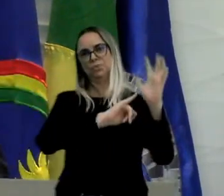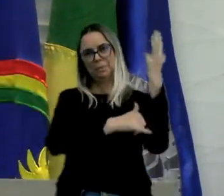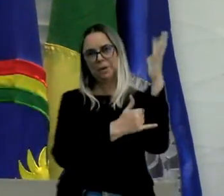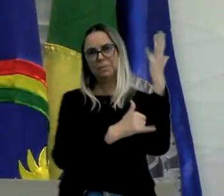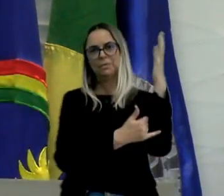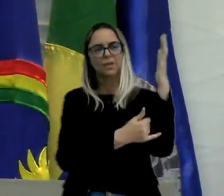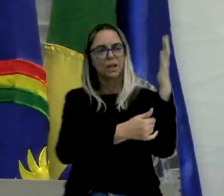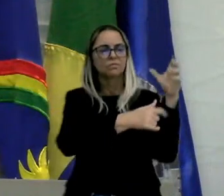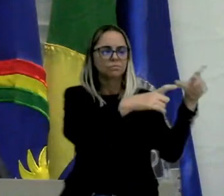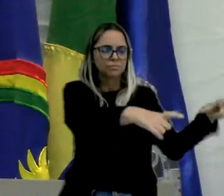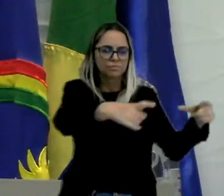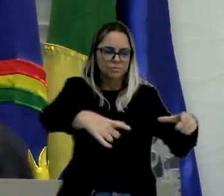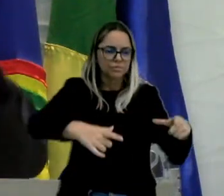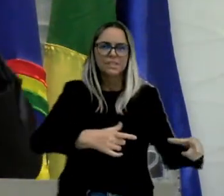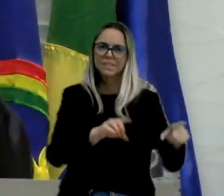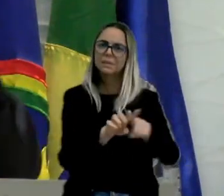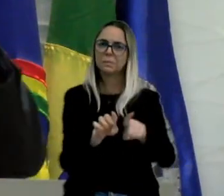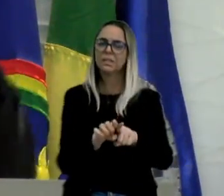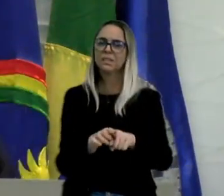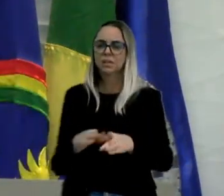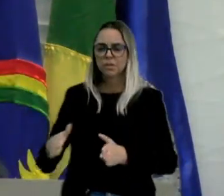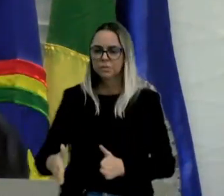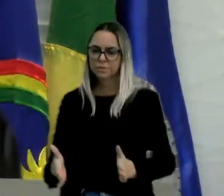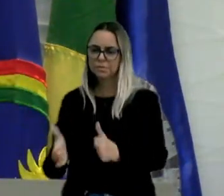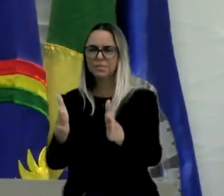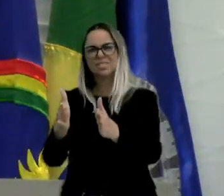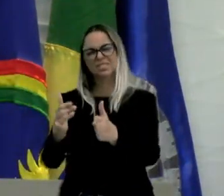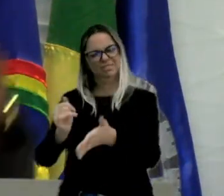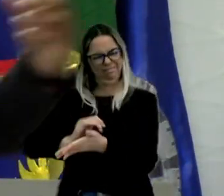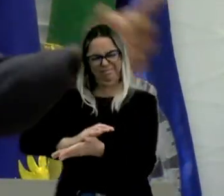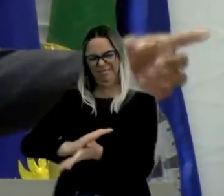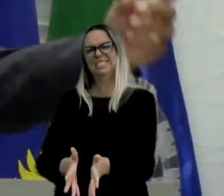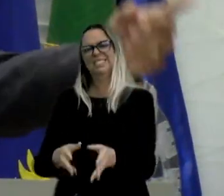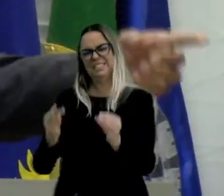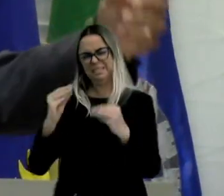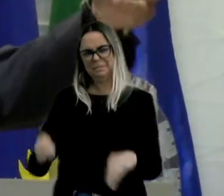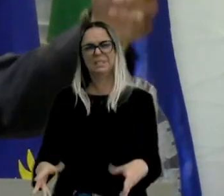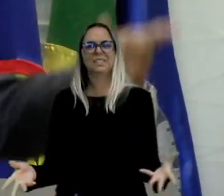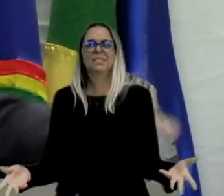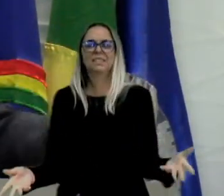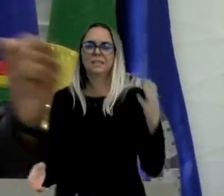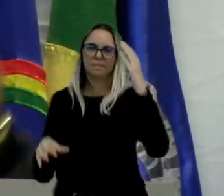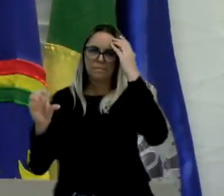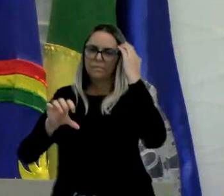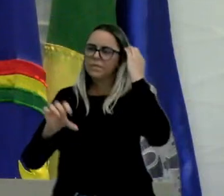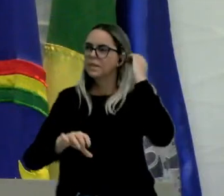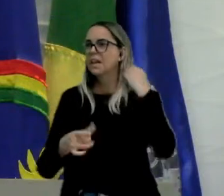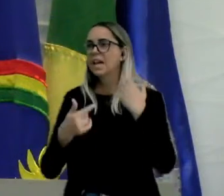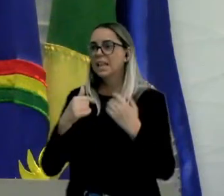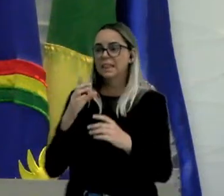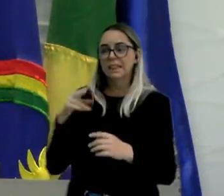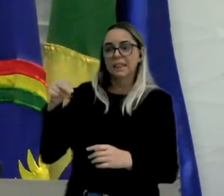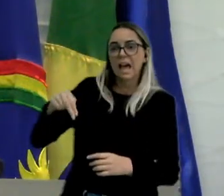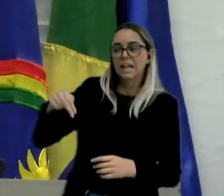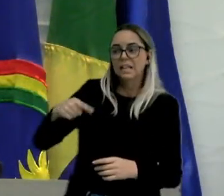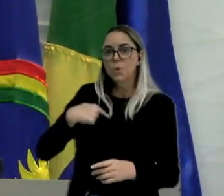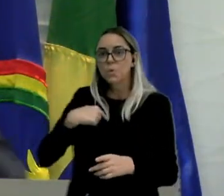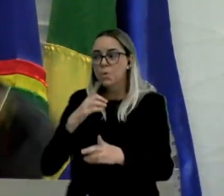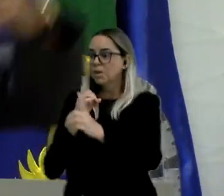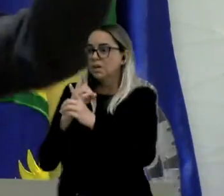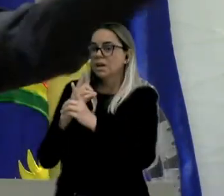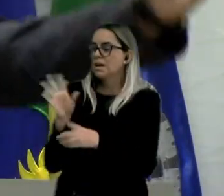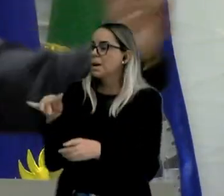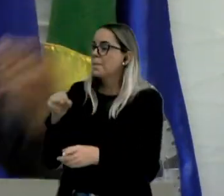outros setores do nosso município as estradas estão totalmente acabadas a vereadora neid eu encontrei ela novamente ontem ali D